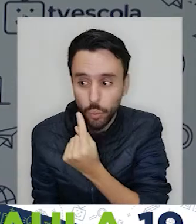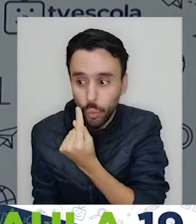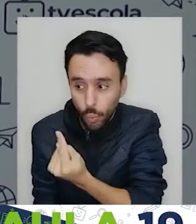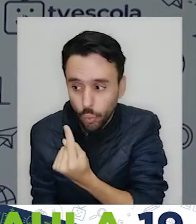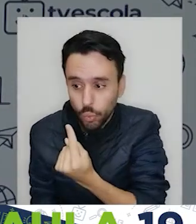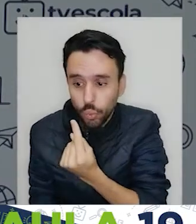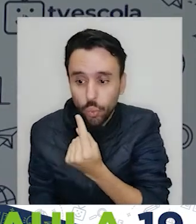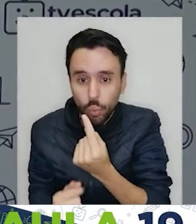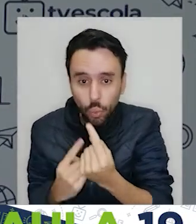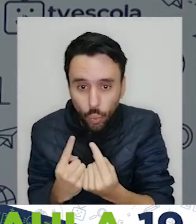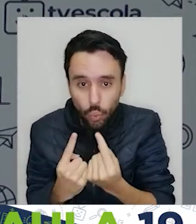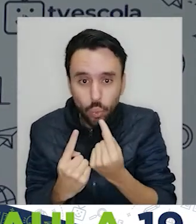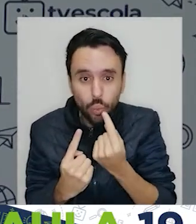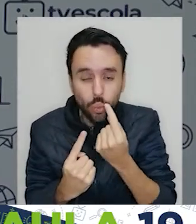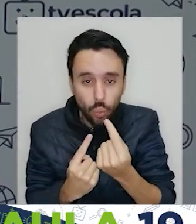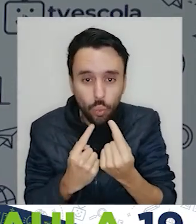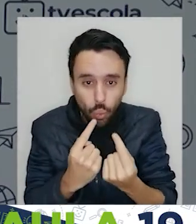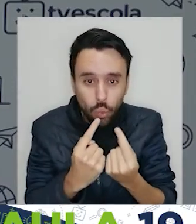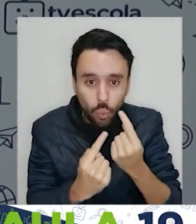foi